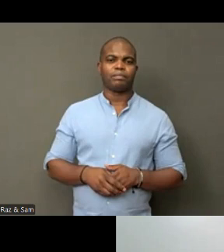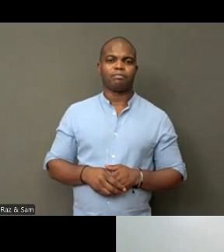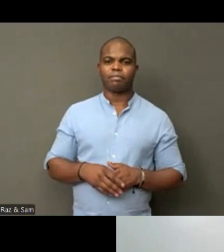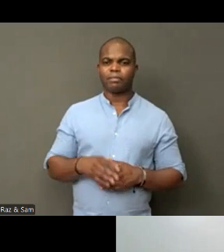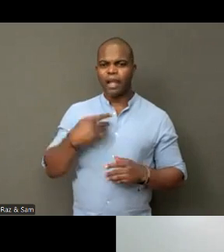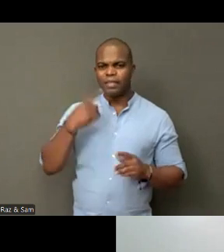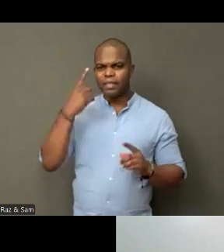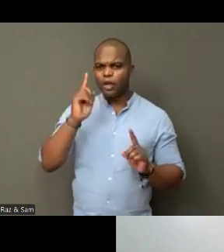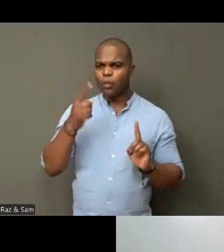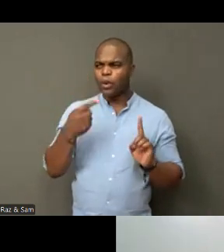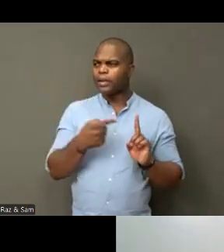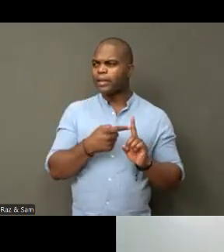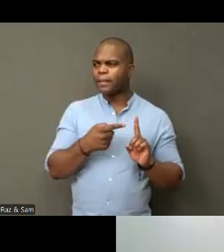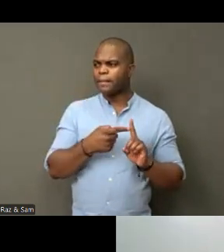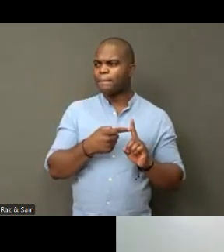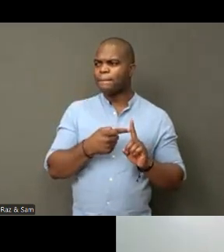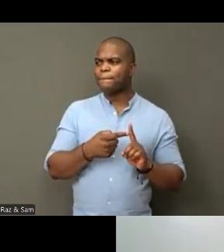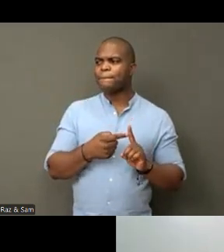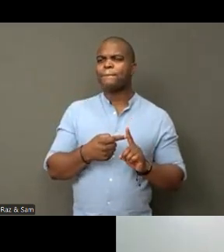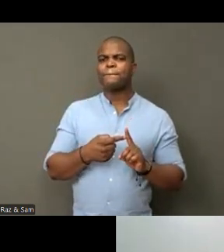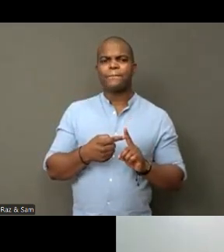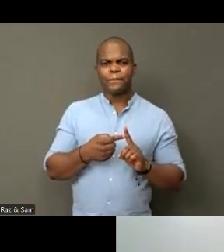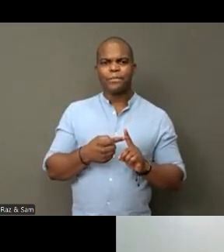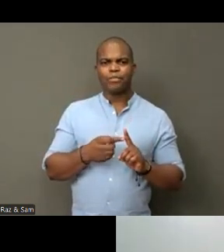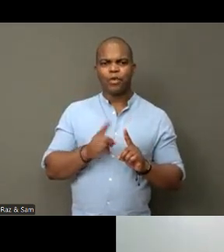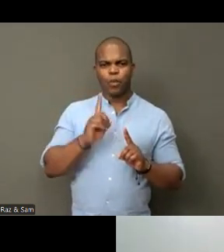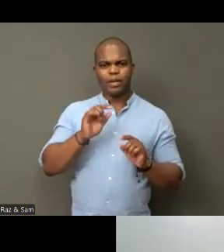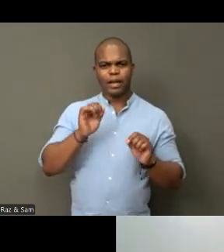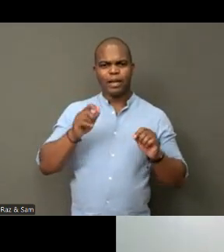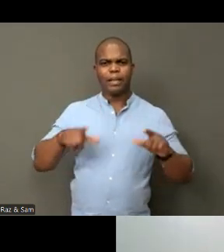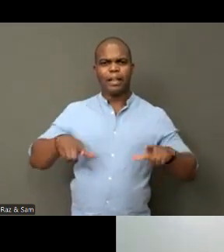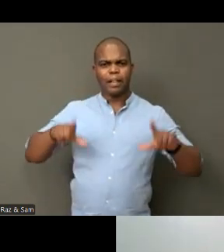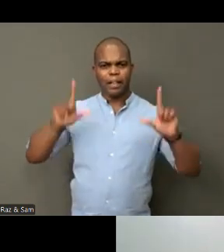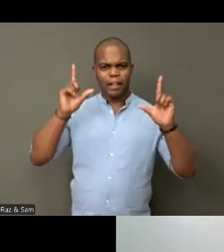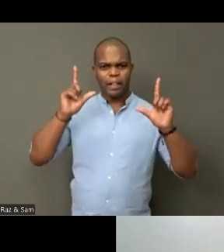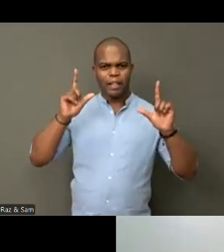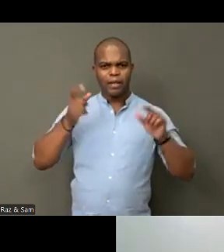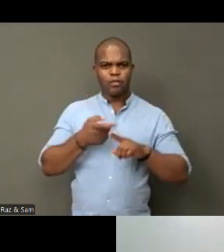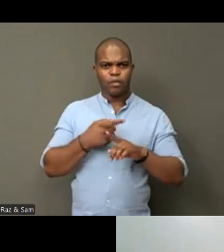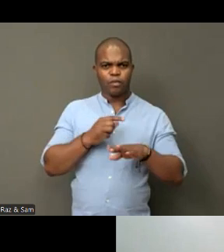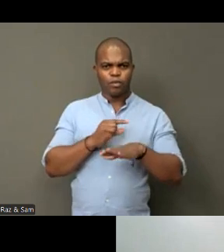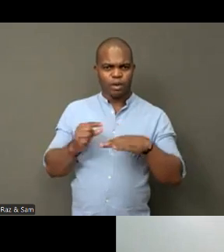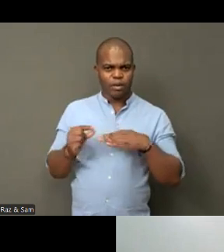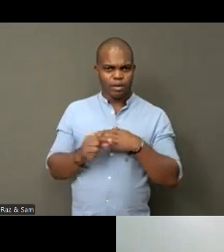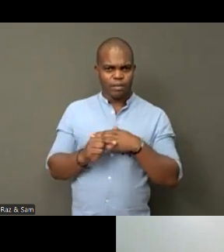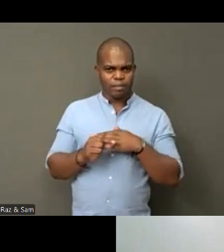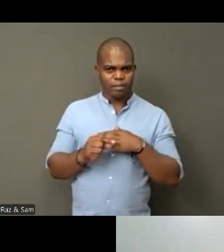pode abrir sua câmara, vamos passar para a sessão de perguntas.